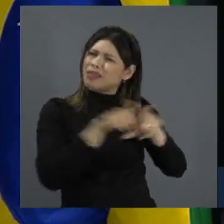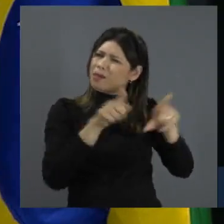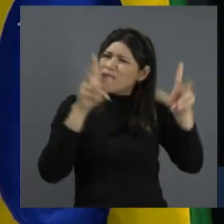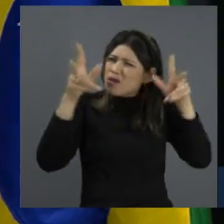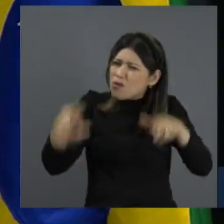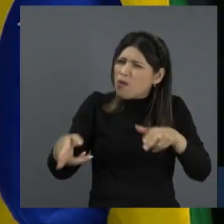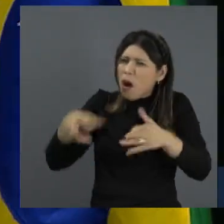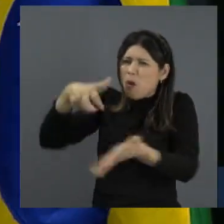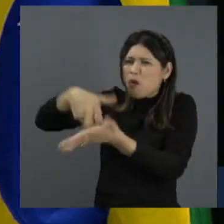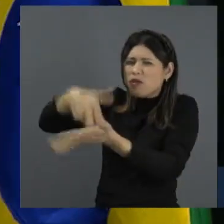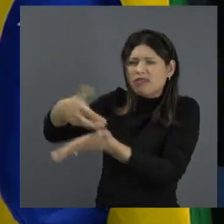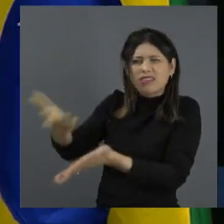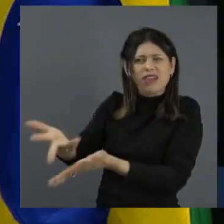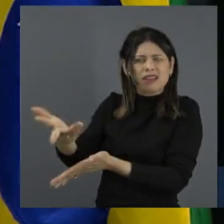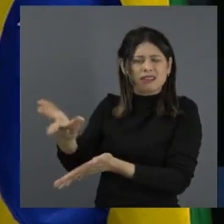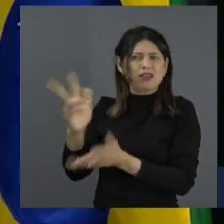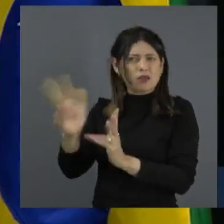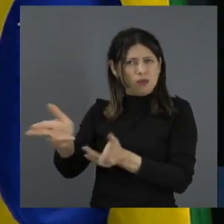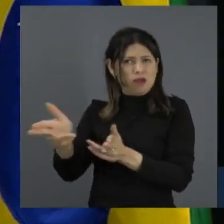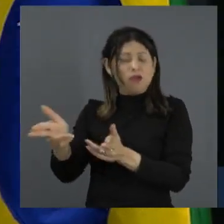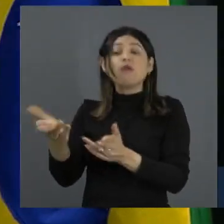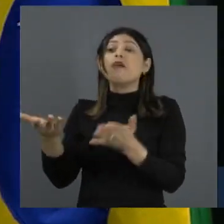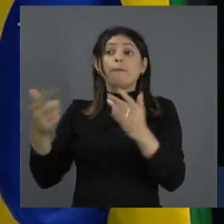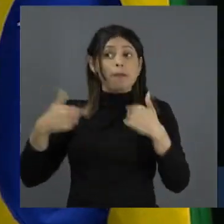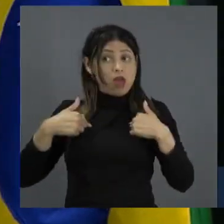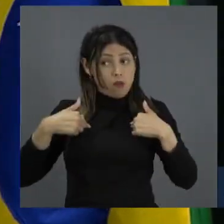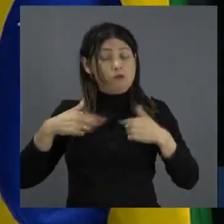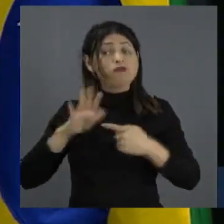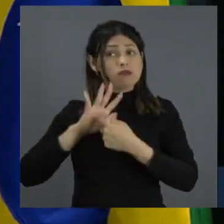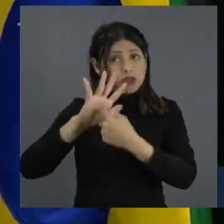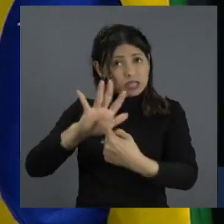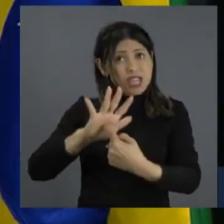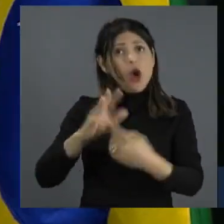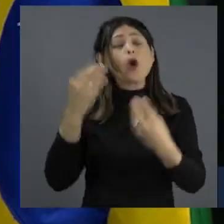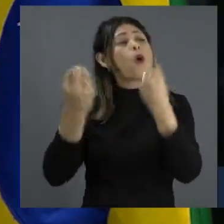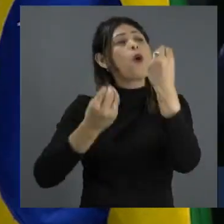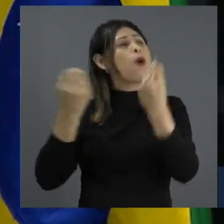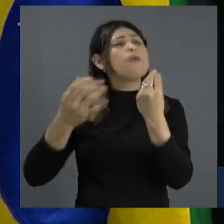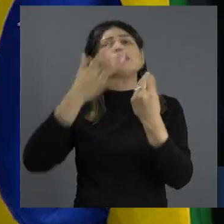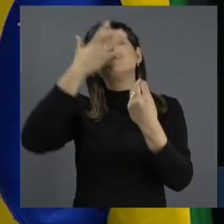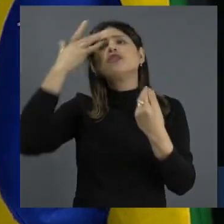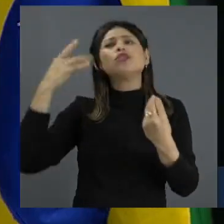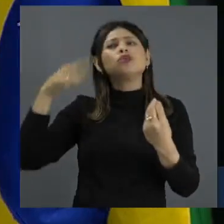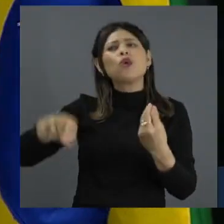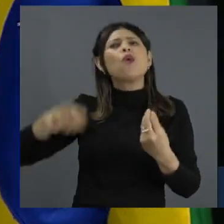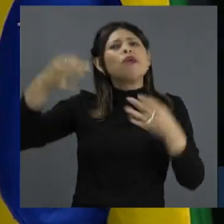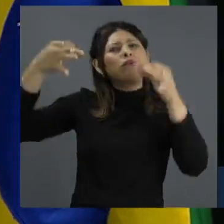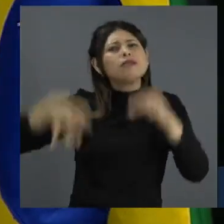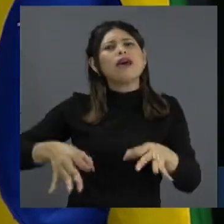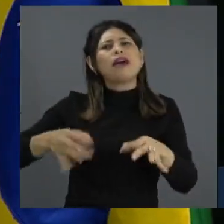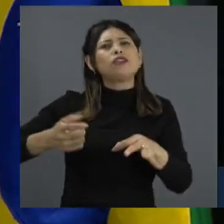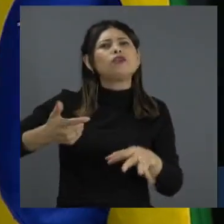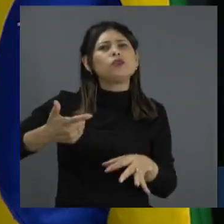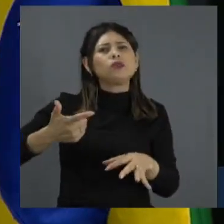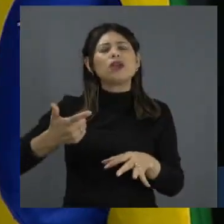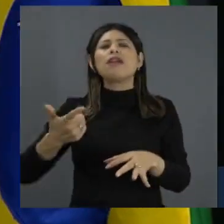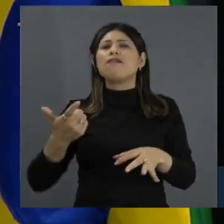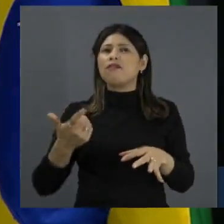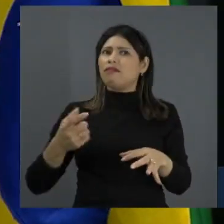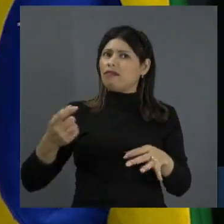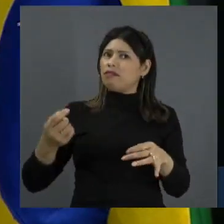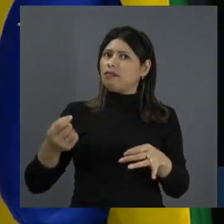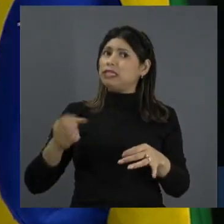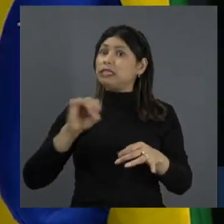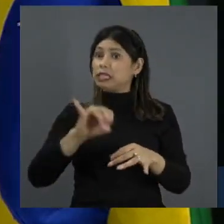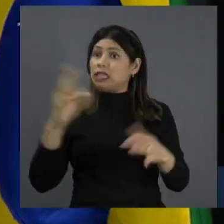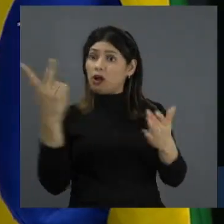eu vou mostrar aqui. Cadê as pessoas de bem para colocarem as mãos nas consciências? Com a injustiça